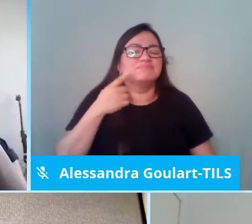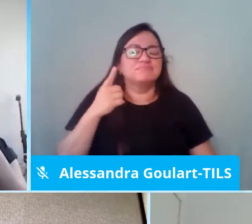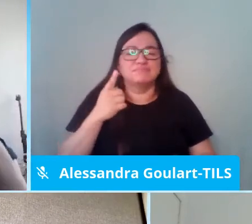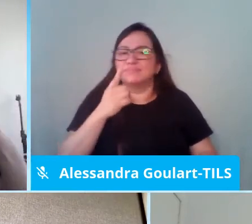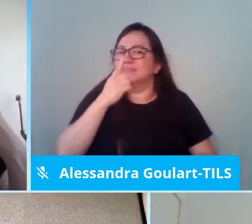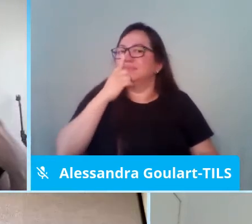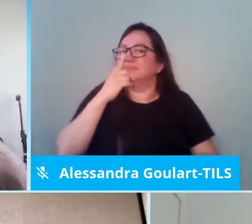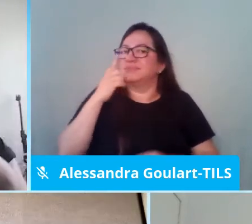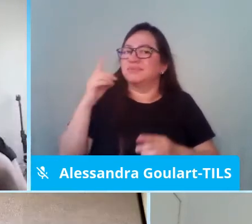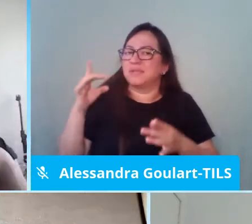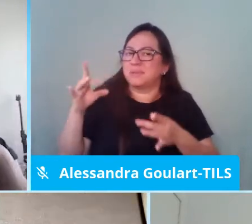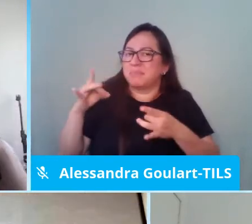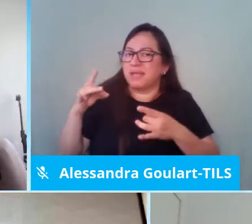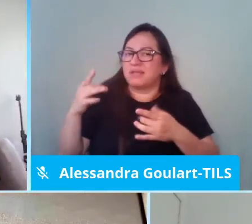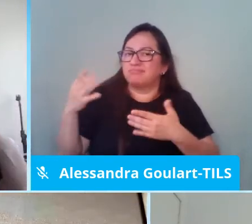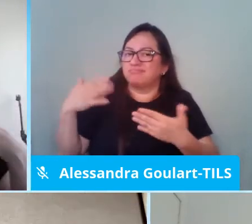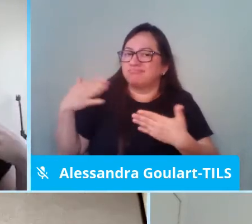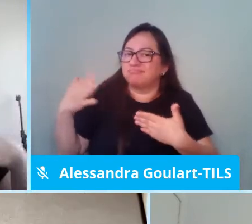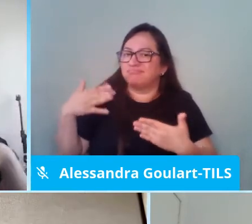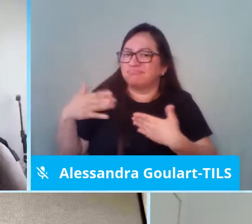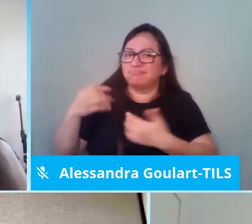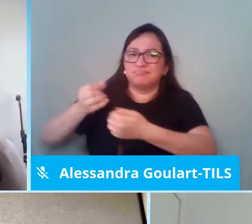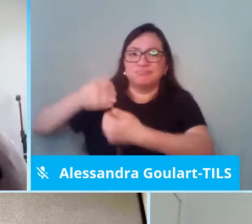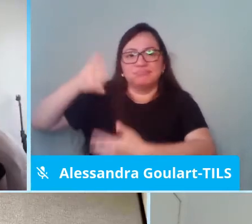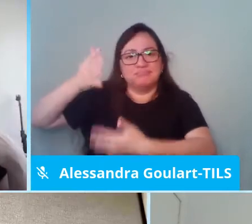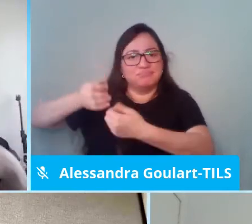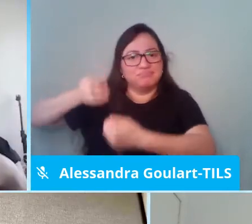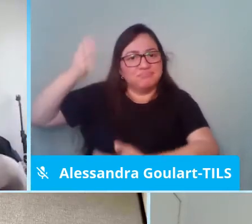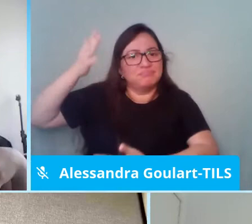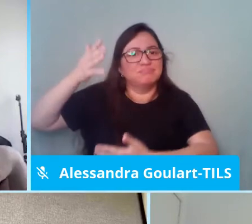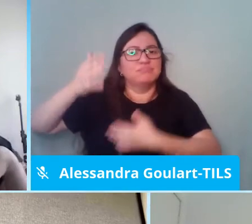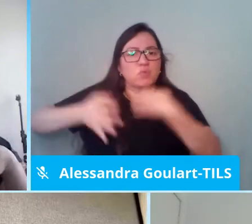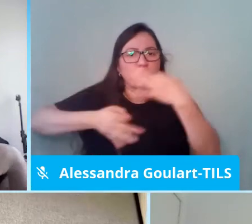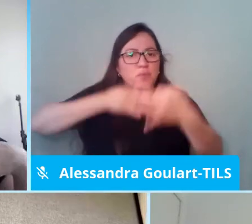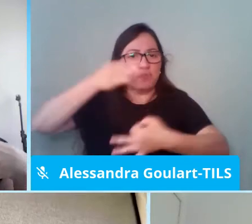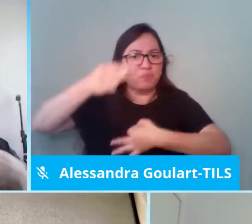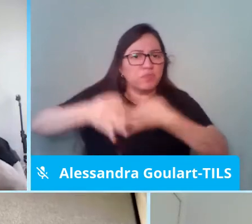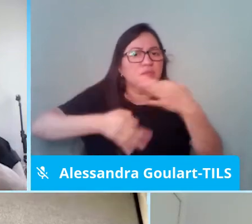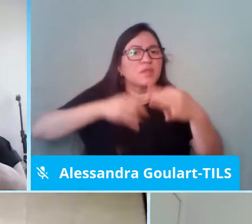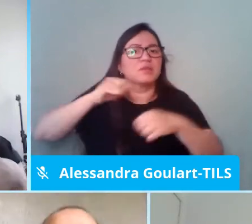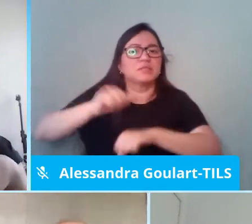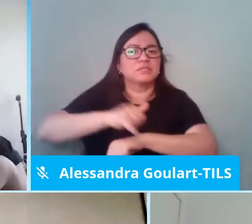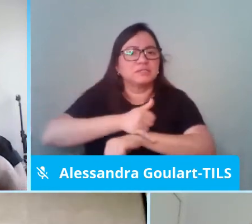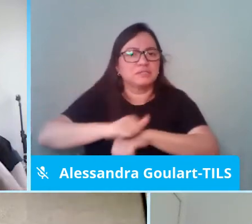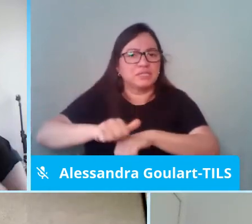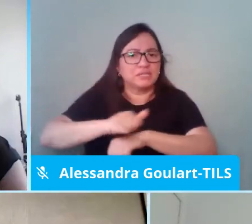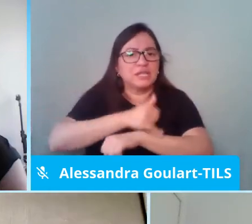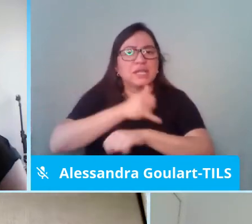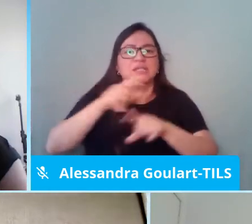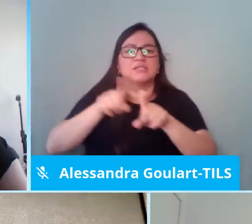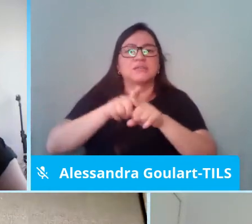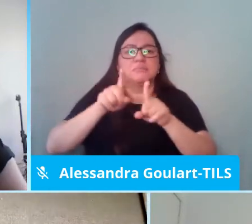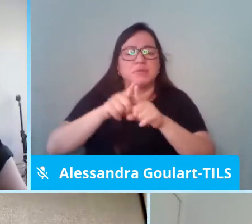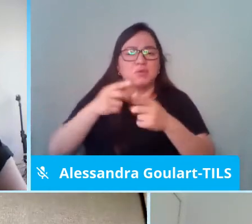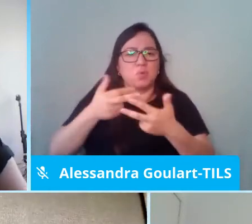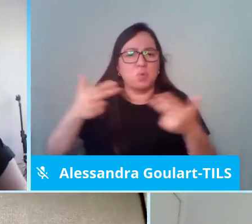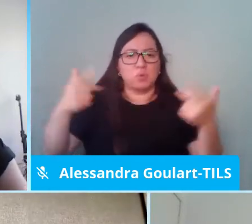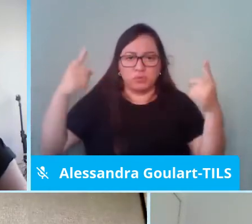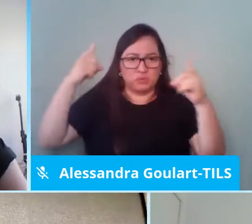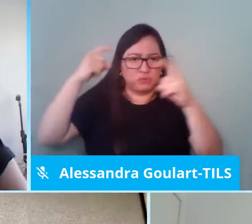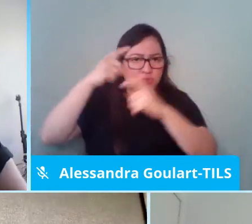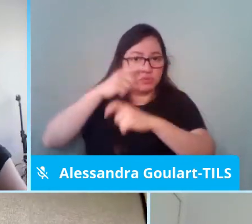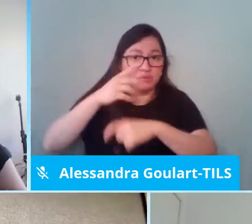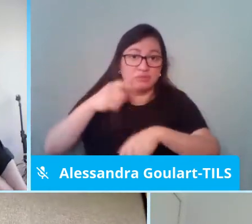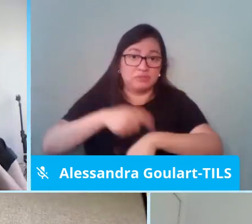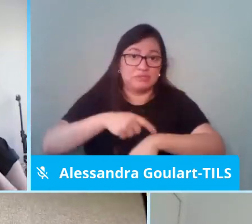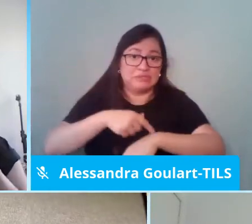poucos fazendo vários comentários com elogios, compartilhando estratégias e também dificuldades. Pelo adiantar da hora,